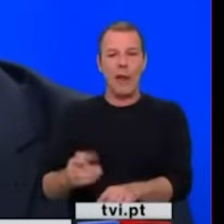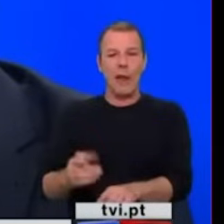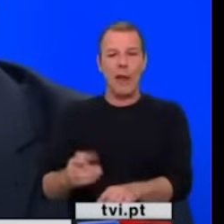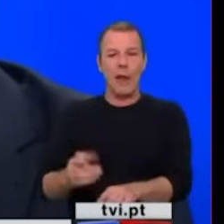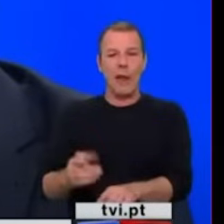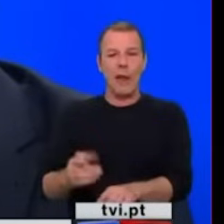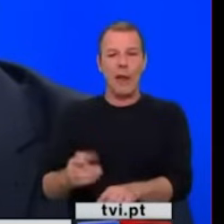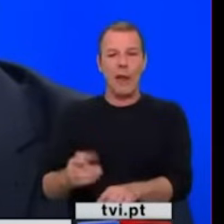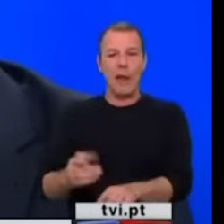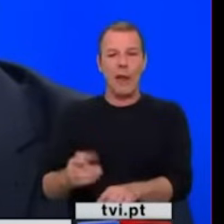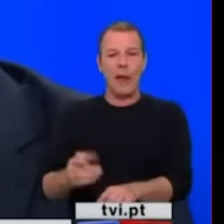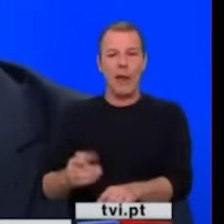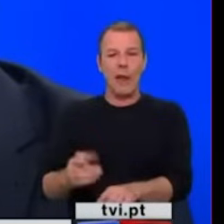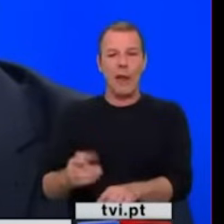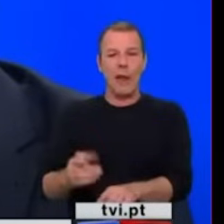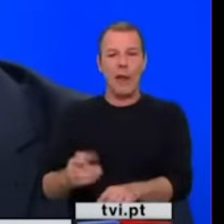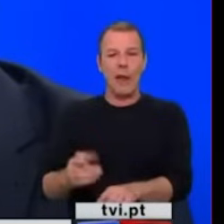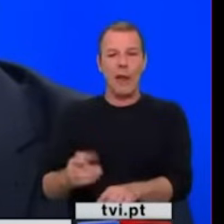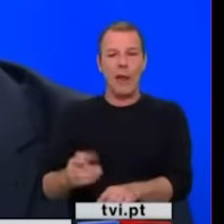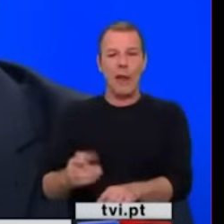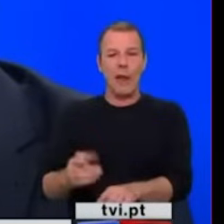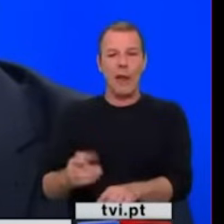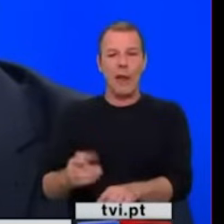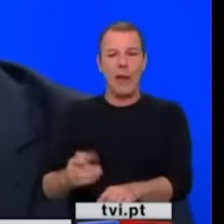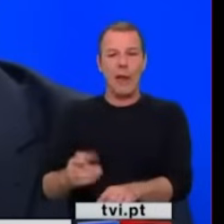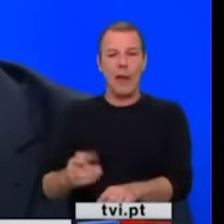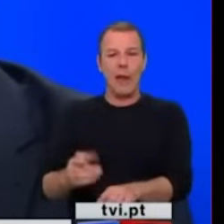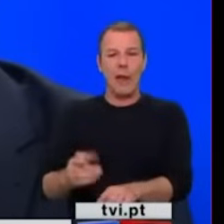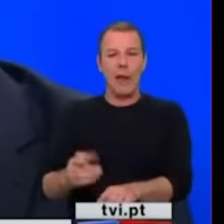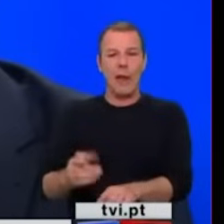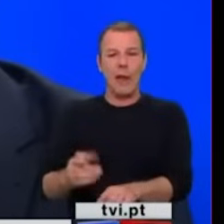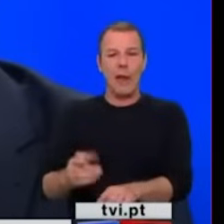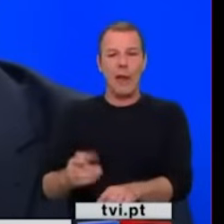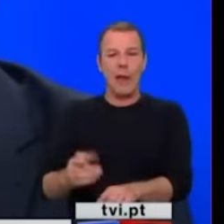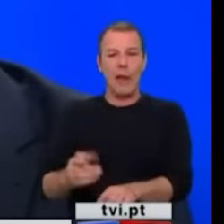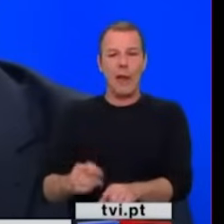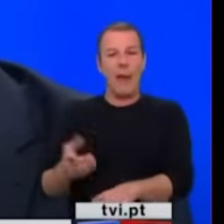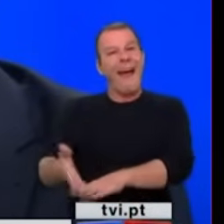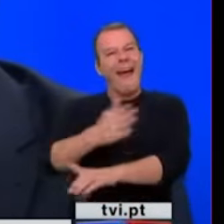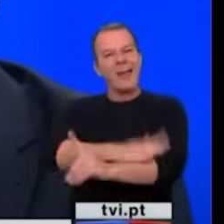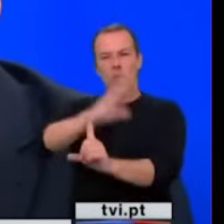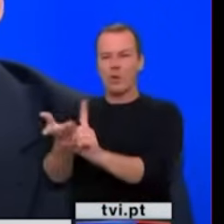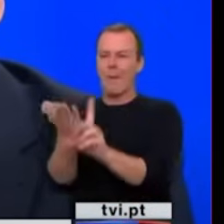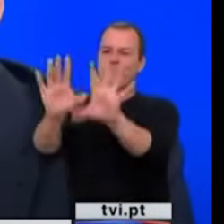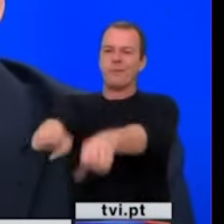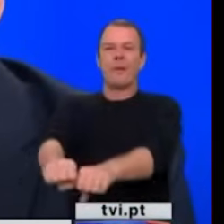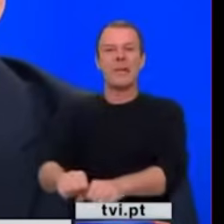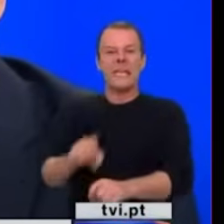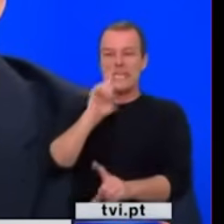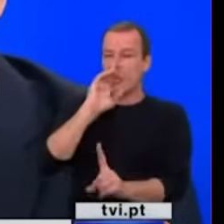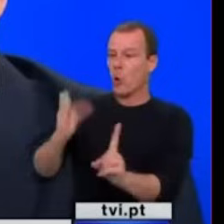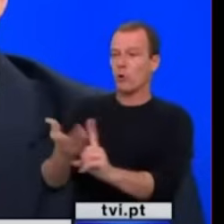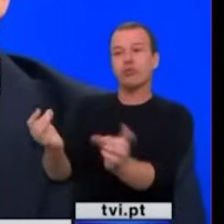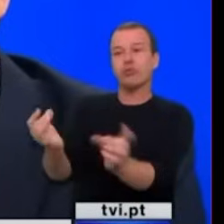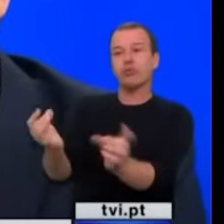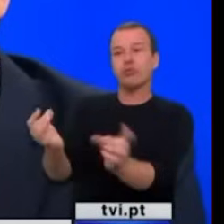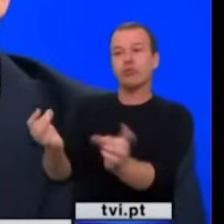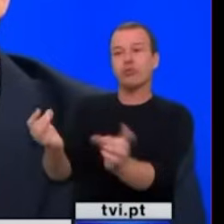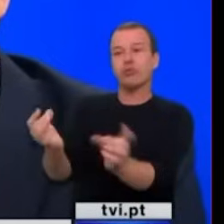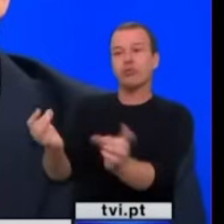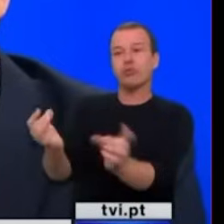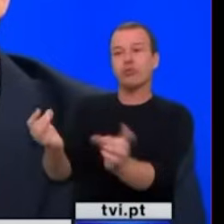absoluto contrário que é a pessoa é suspeita de vamos confiscar os bens todos quer dizer não estou nada raivoso